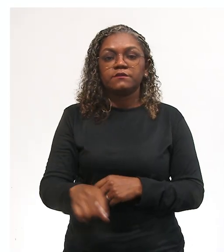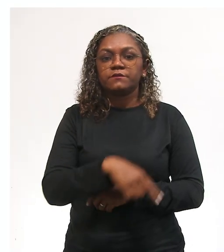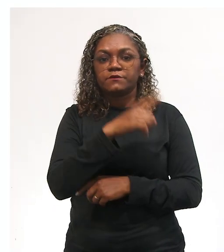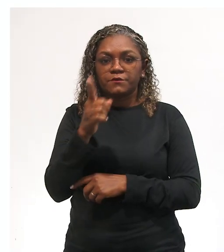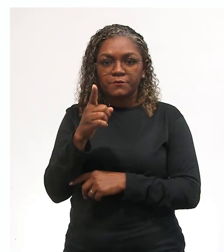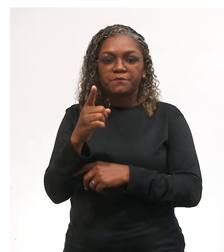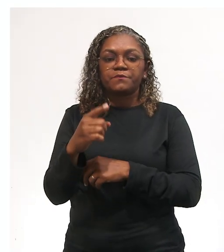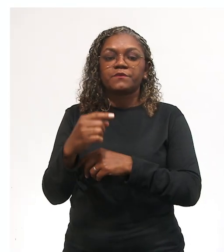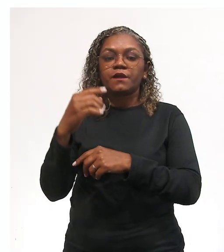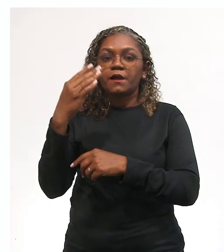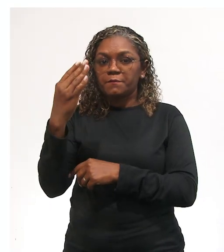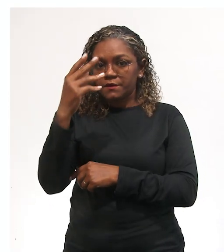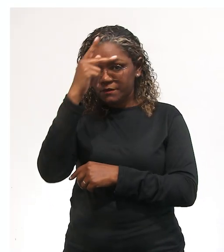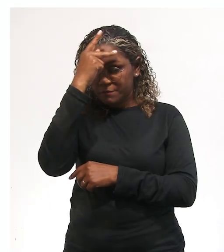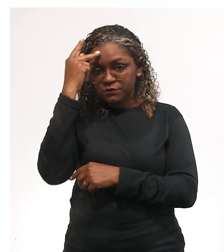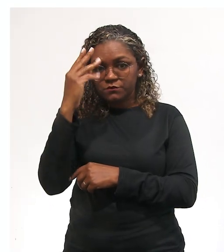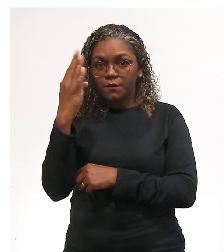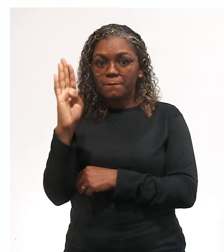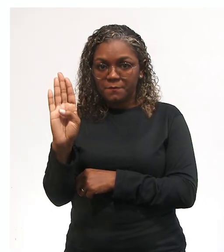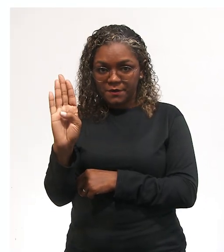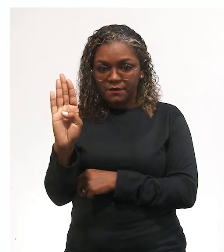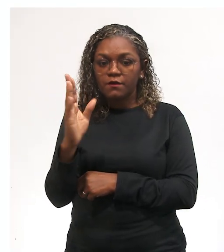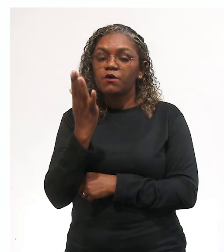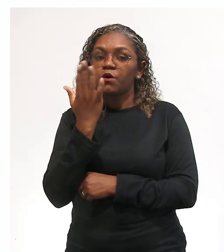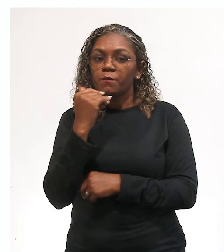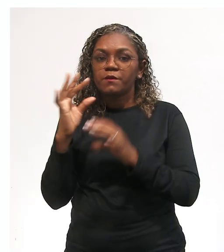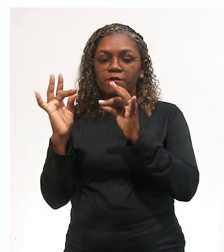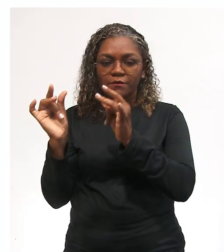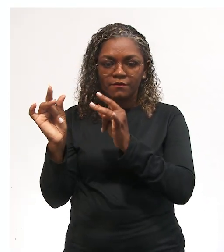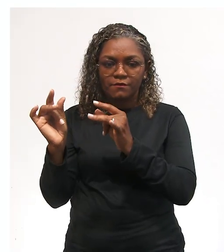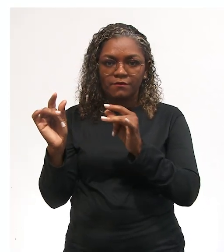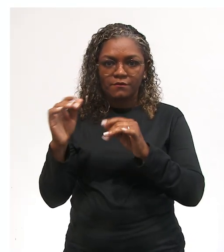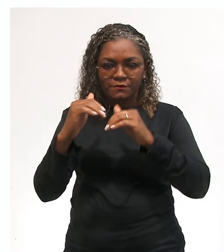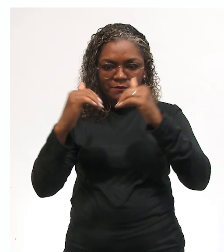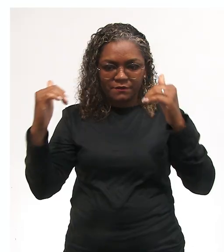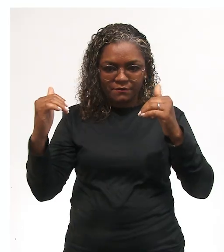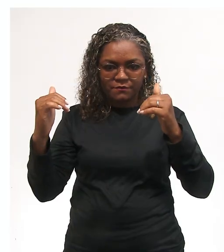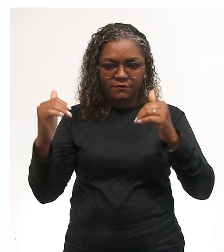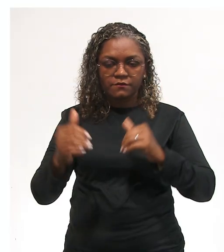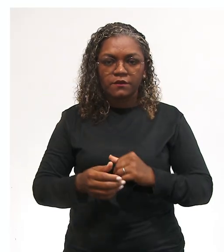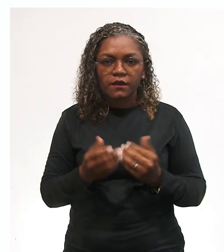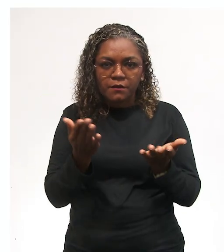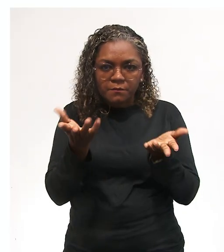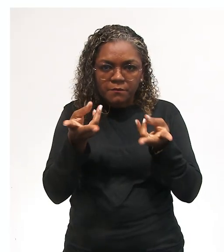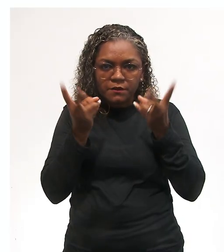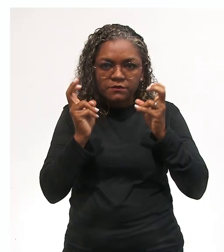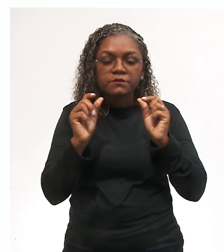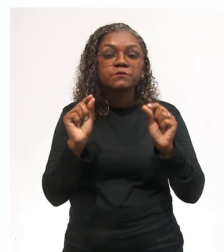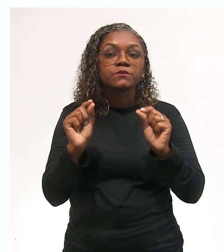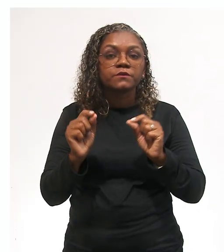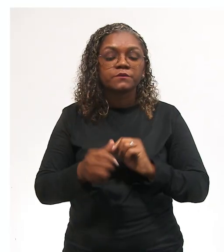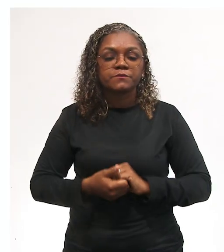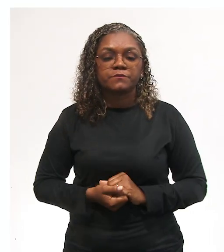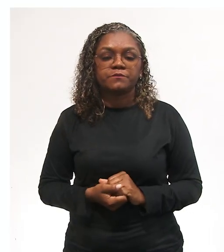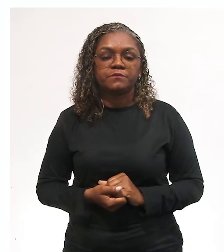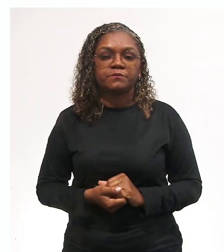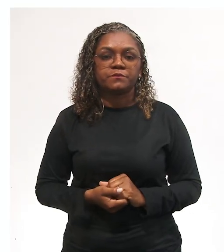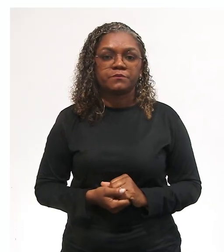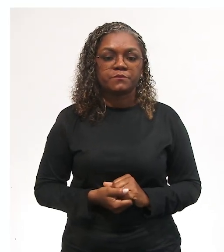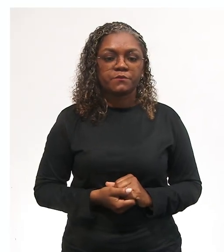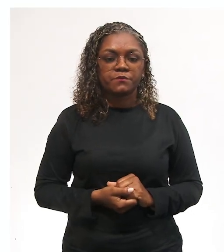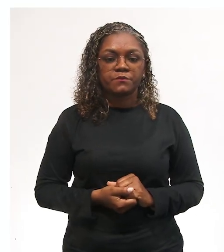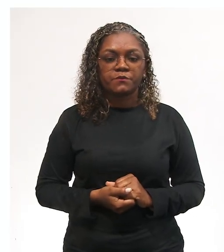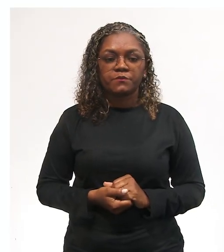2 pedaços aqui foram consumidos pela pessoa B. E aí nós conseguimos verificar que, apesar